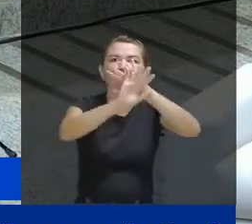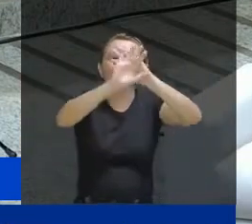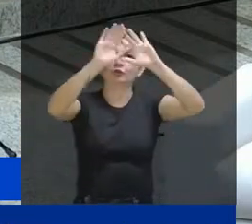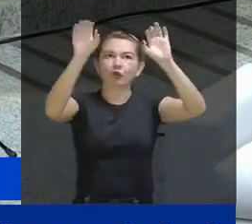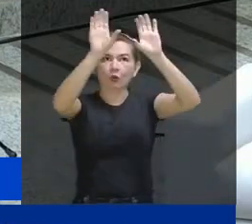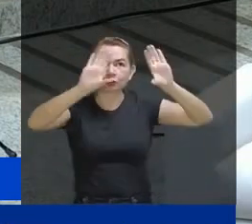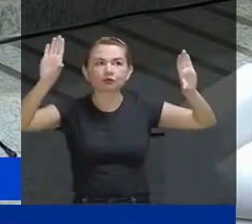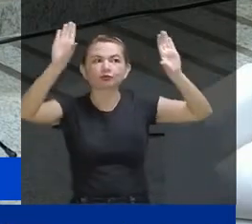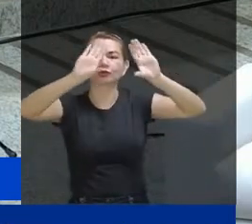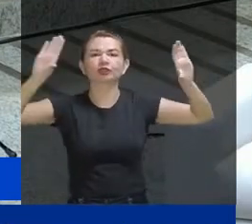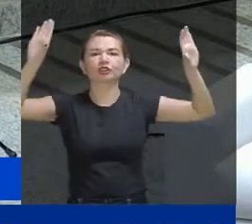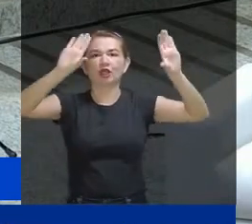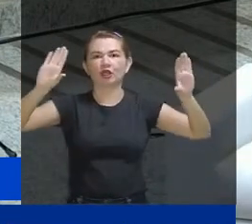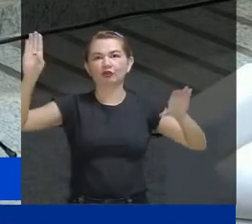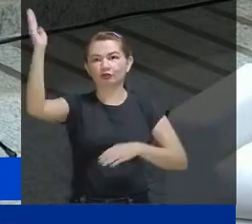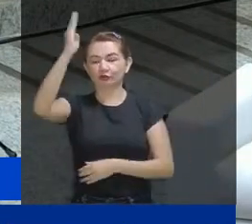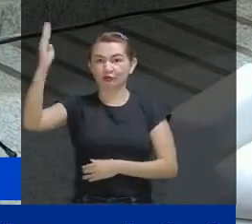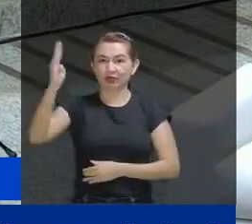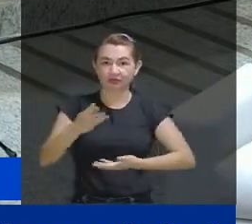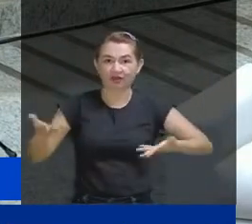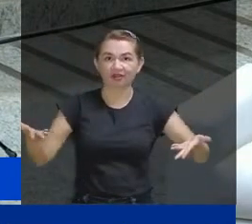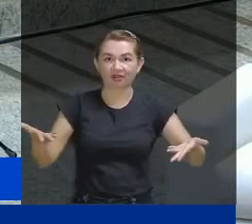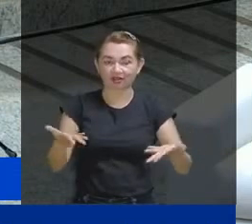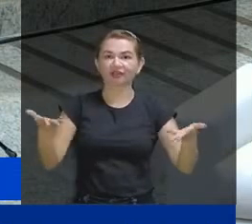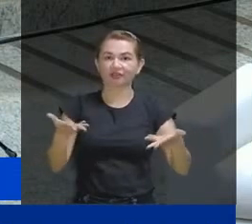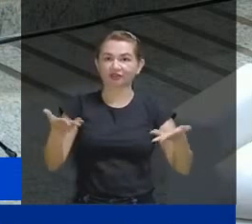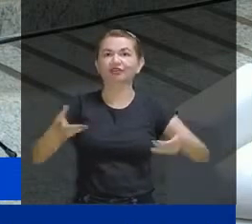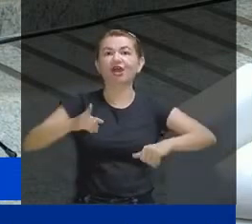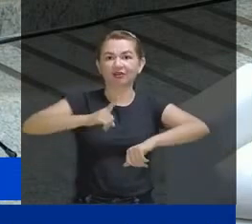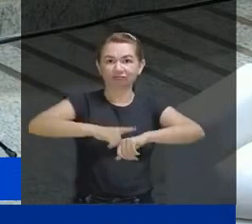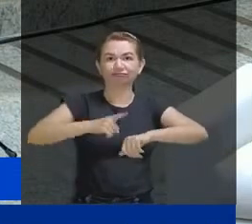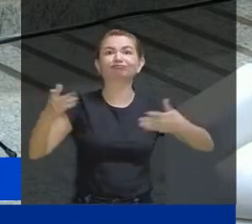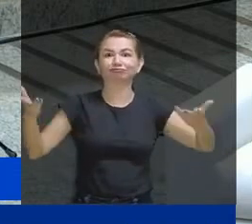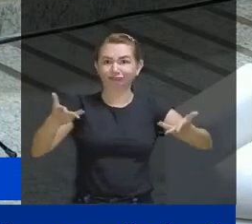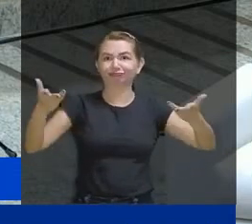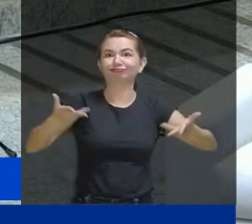fúlgidos brilhou no céu da pátria nesse